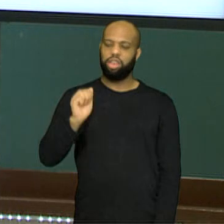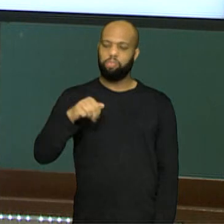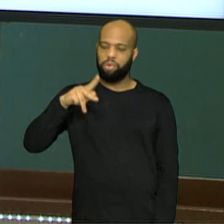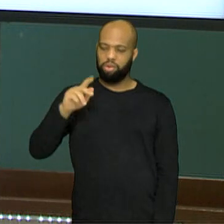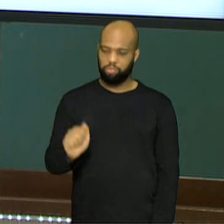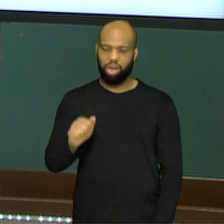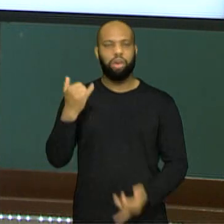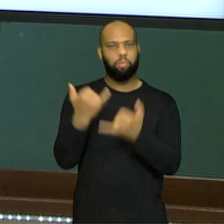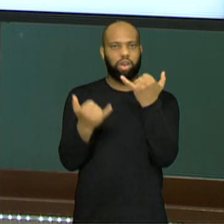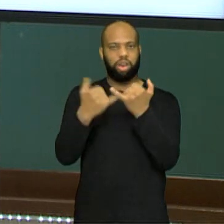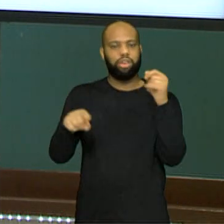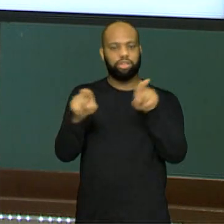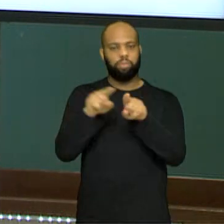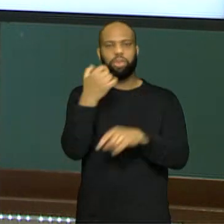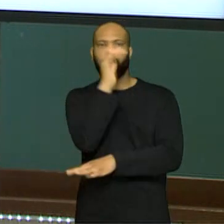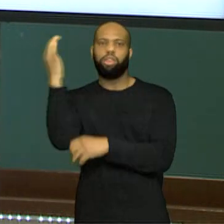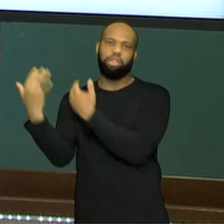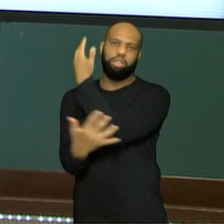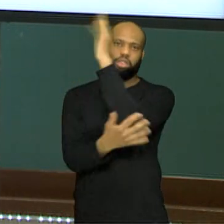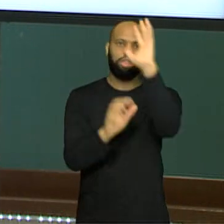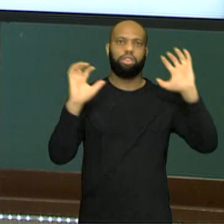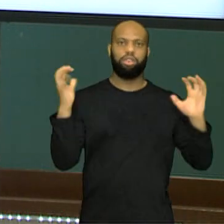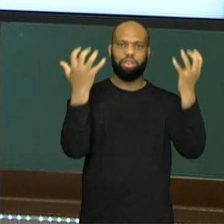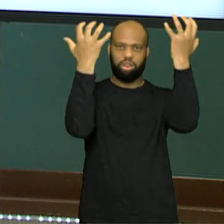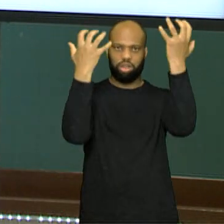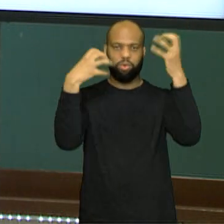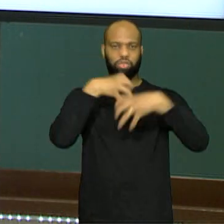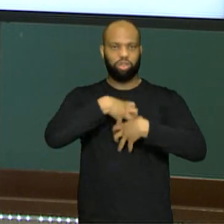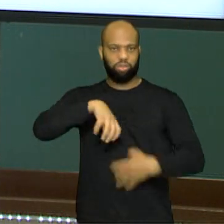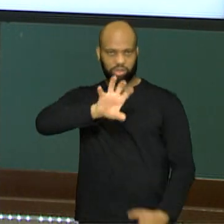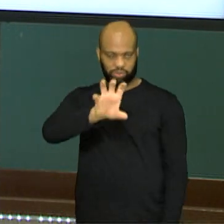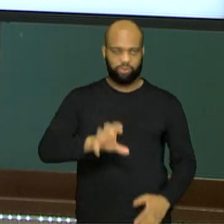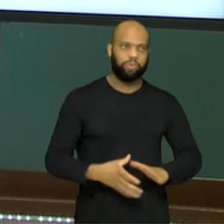uma paisagem típica de clima temperado.